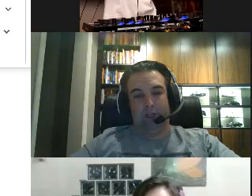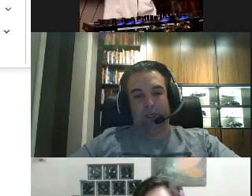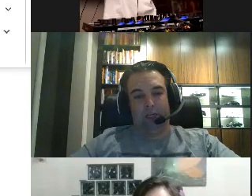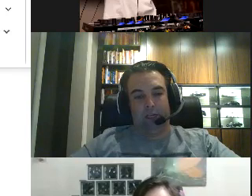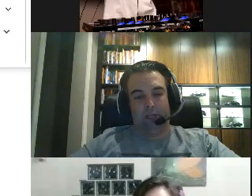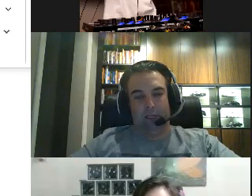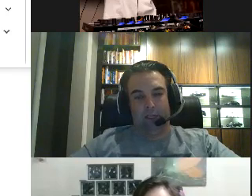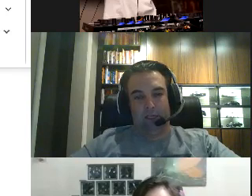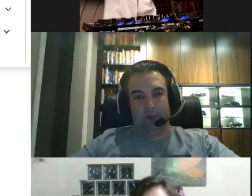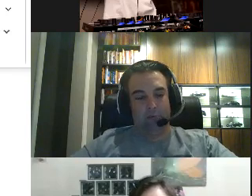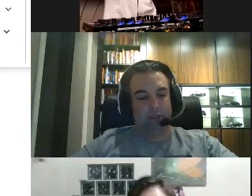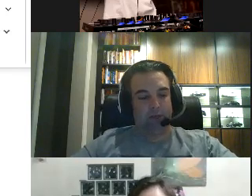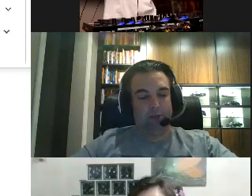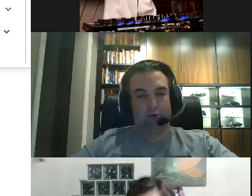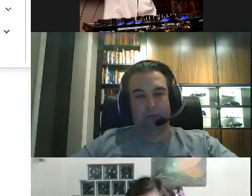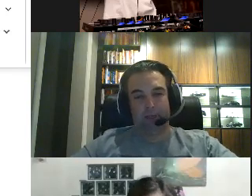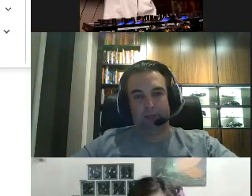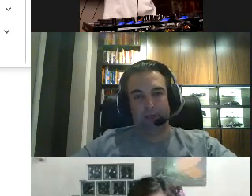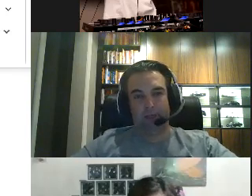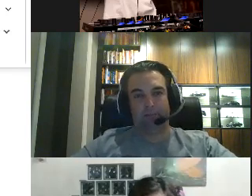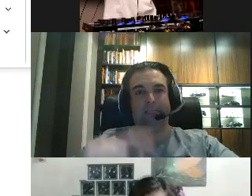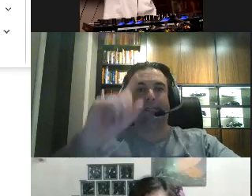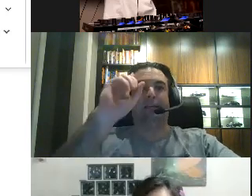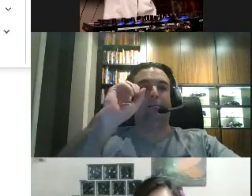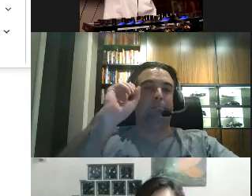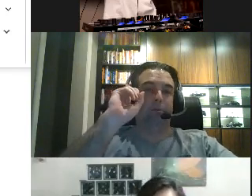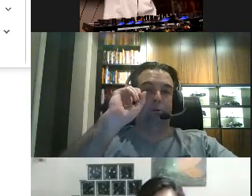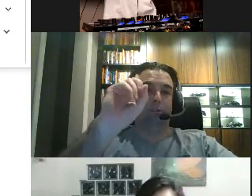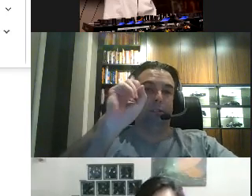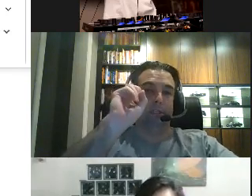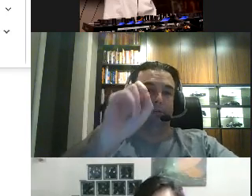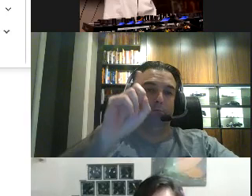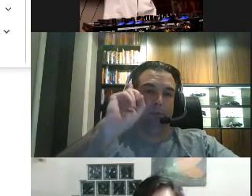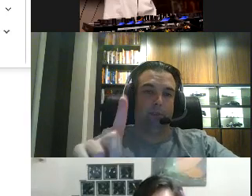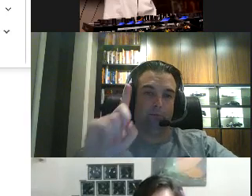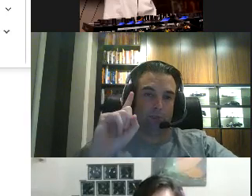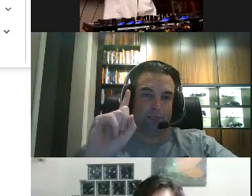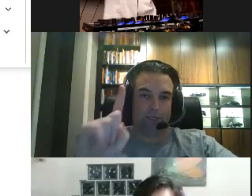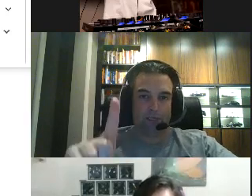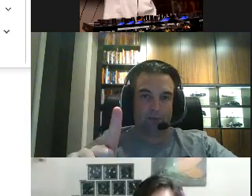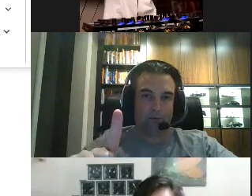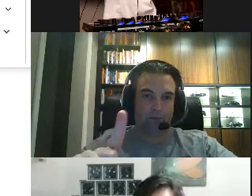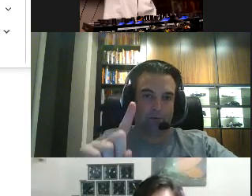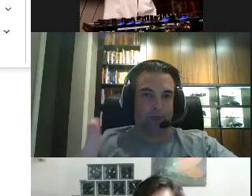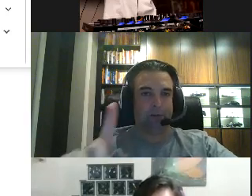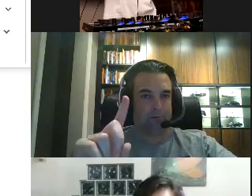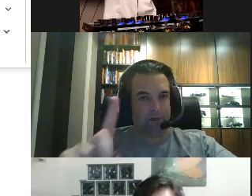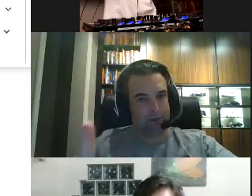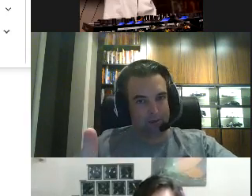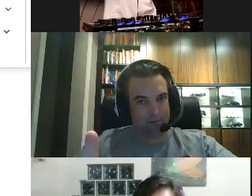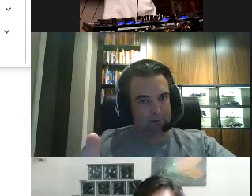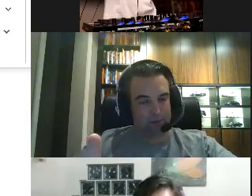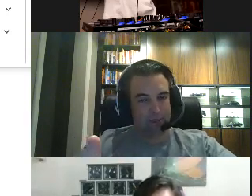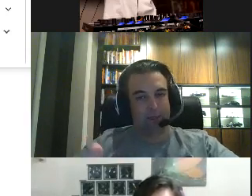Uma tirinha politicamente correta, mas que aqui nós não estamos analisando o mérito